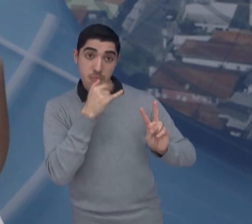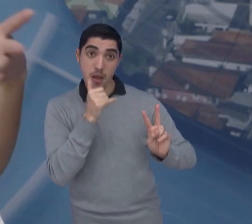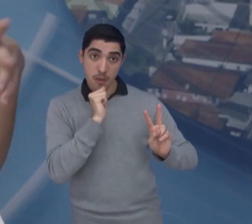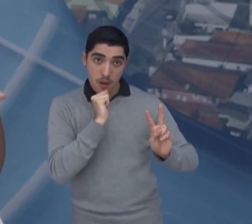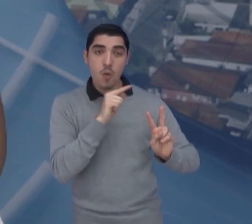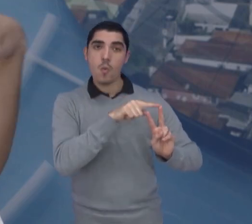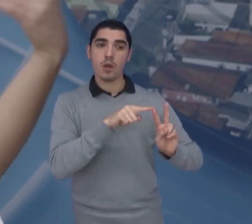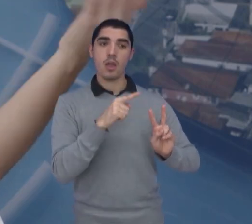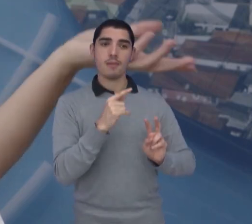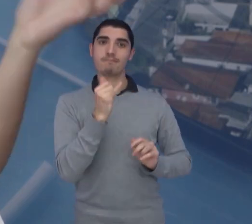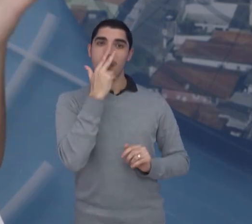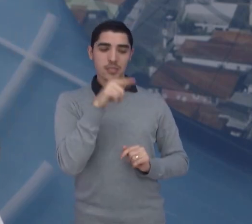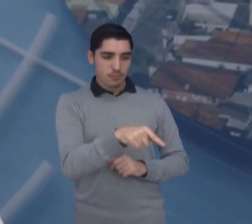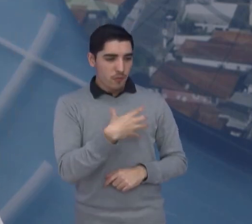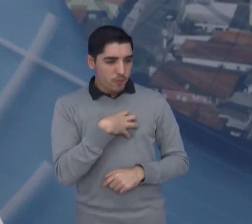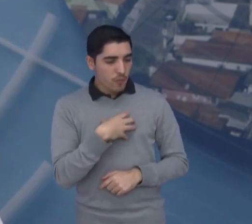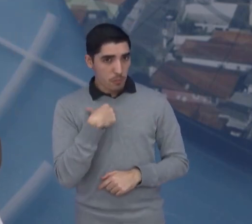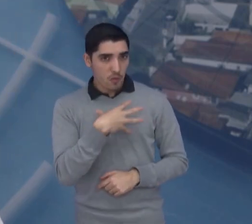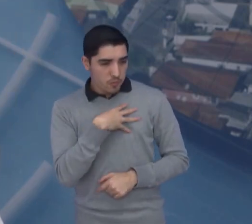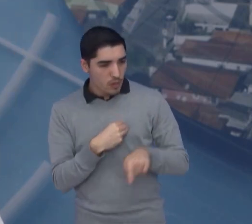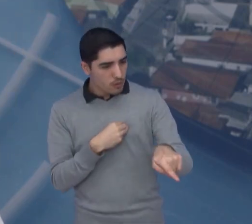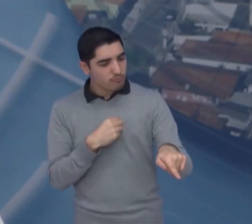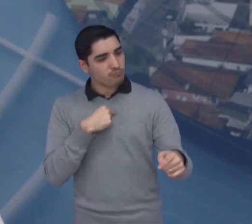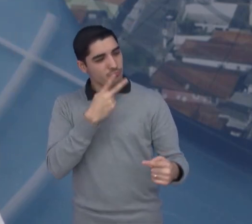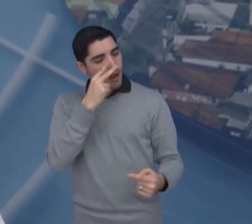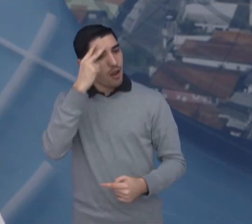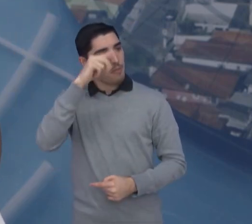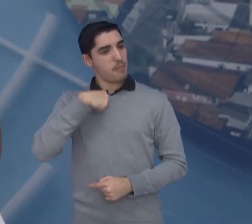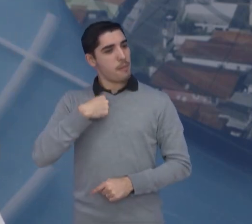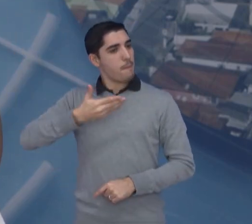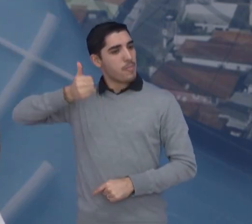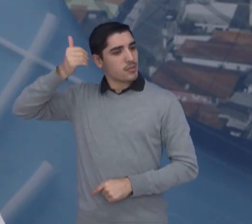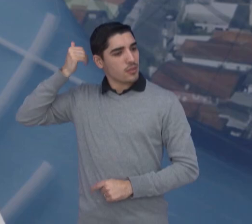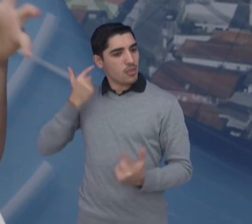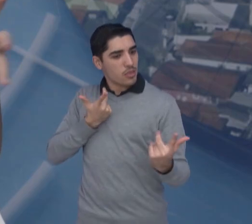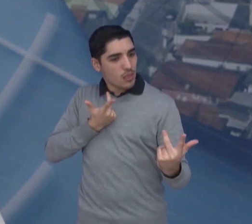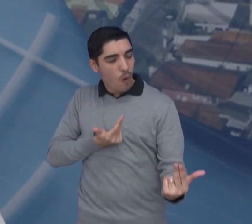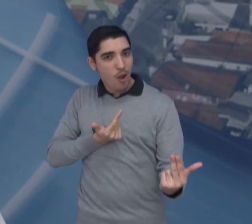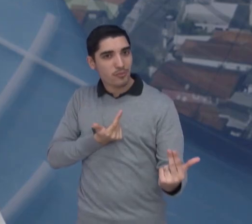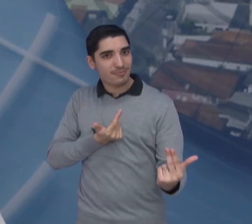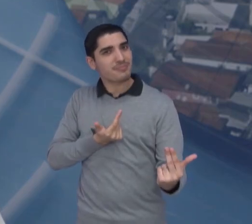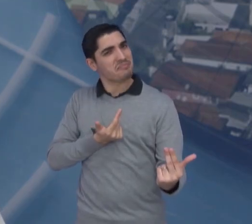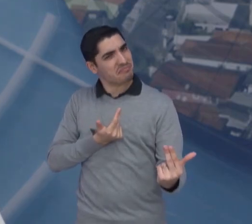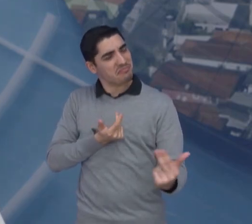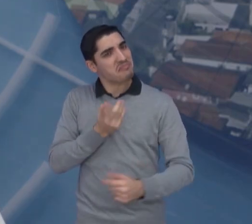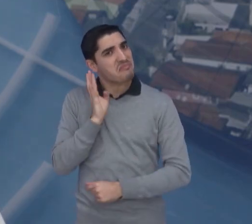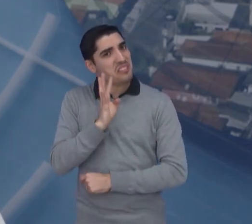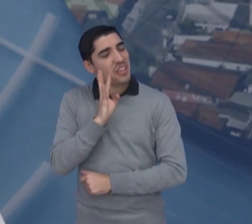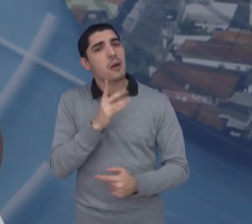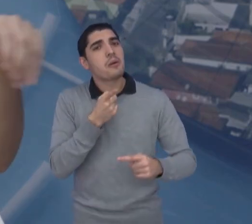muito nos filhos, tanto positivamente ou negativamente, né? E aí muitos têm esse receio também, né?